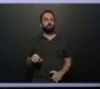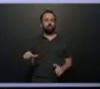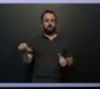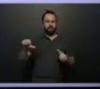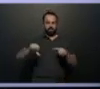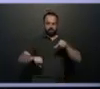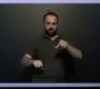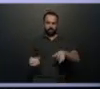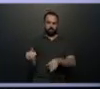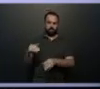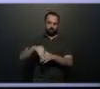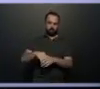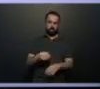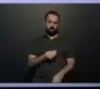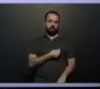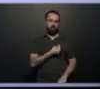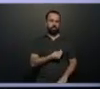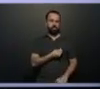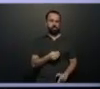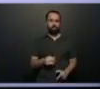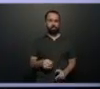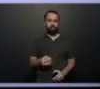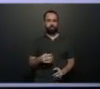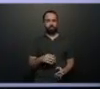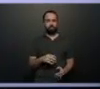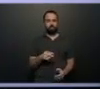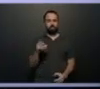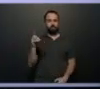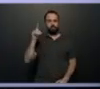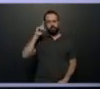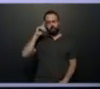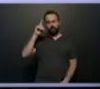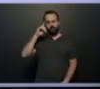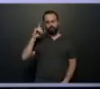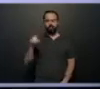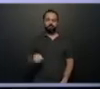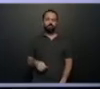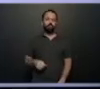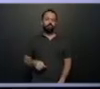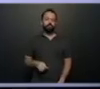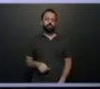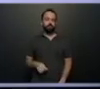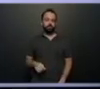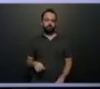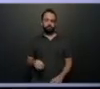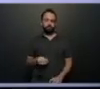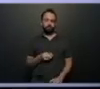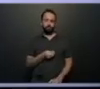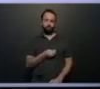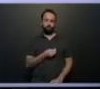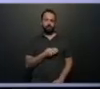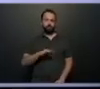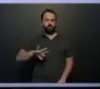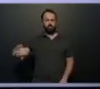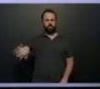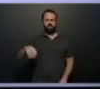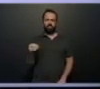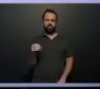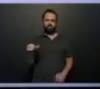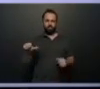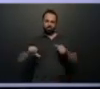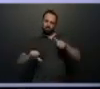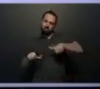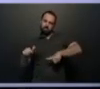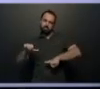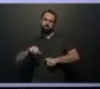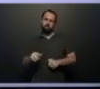tempo todo. Será que podemos viver sem a química? Para responder essa pergunta, eu gostaria que você se